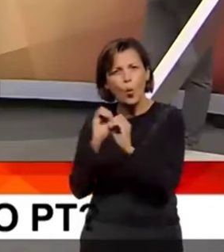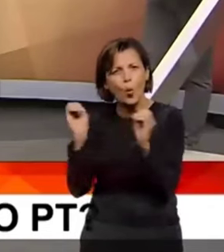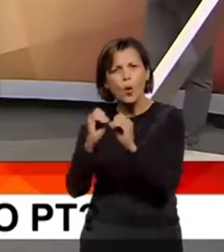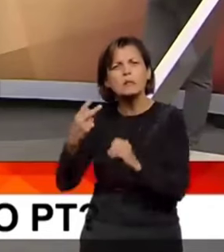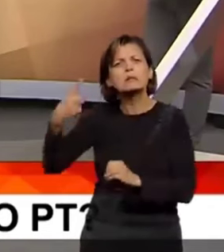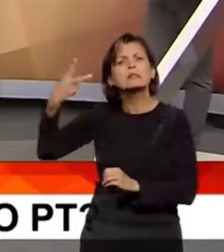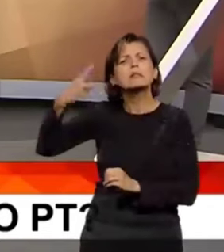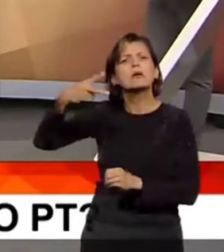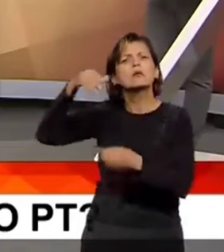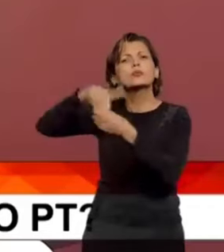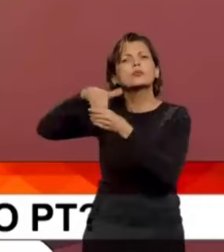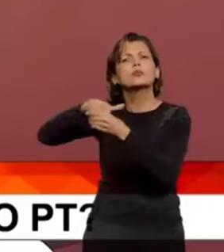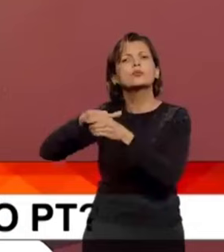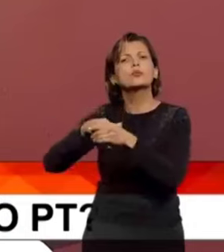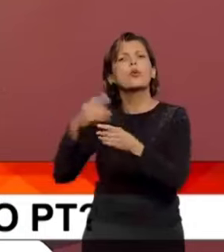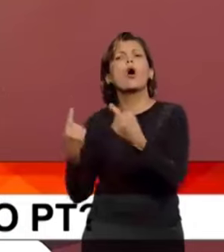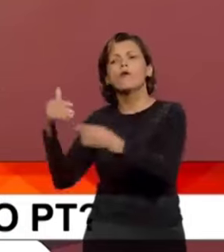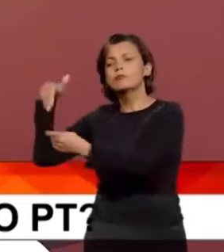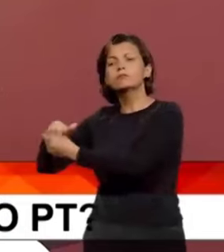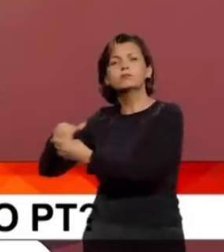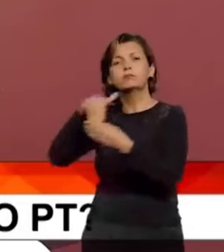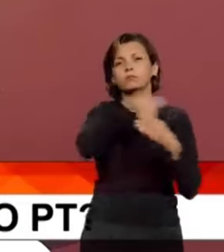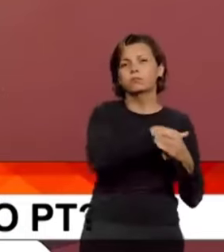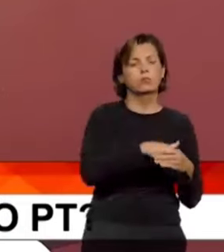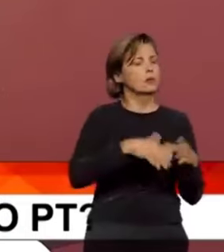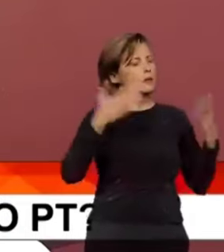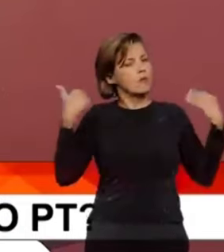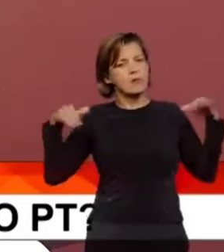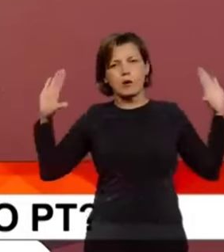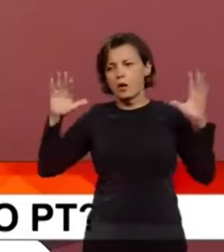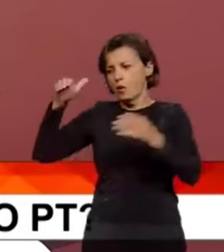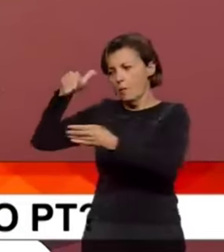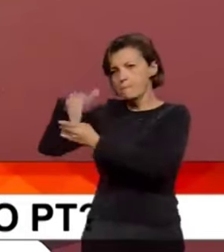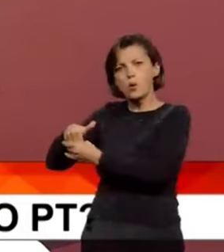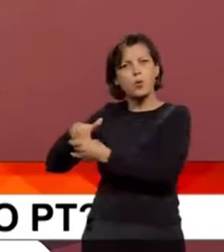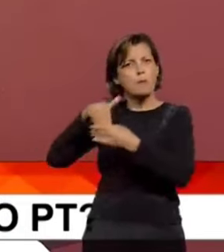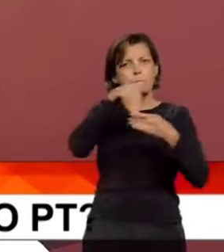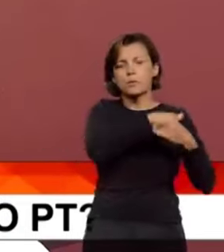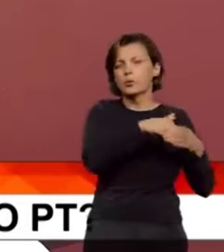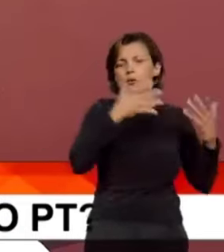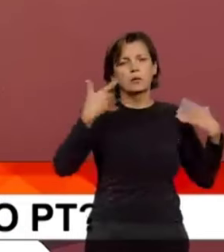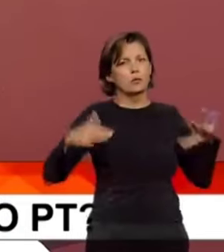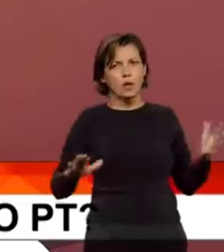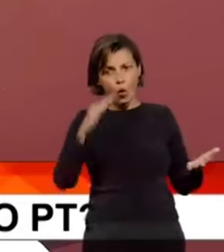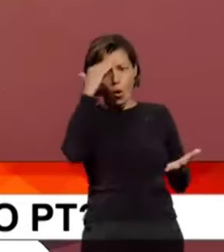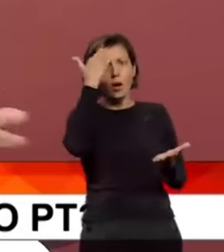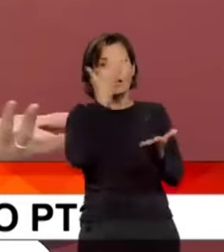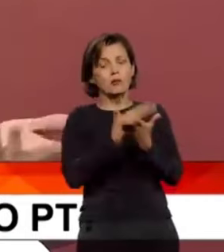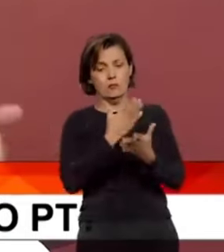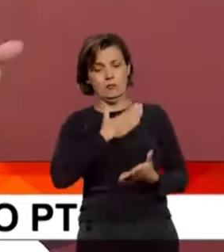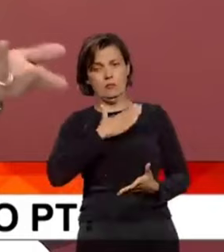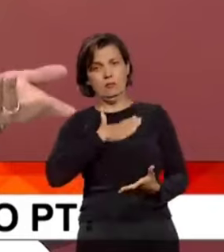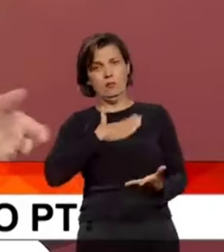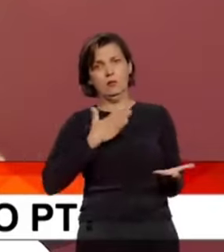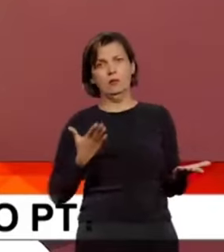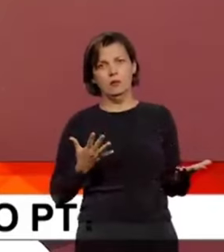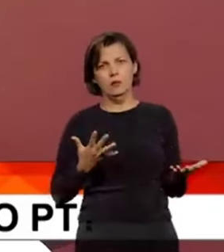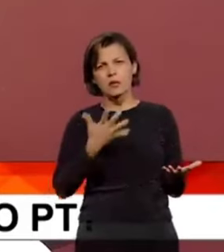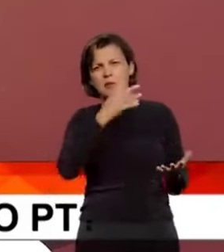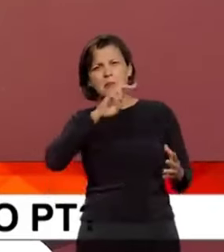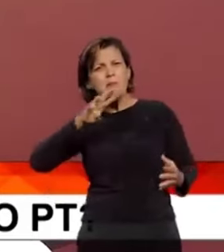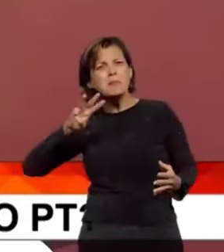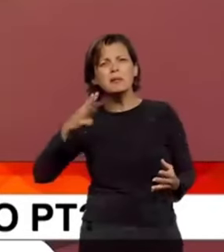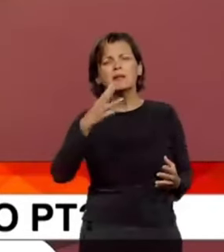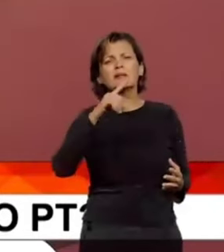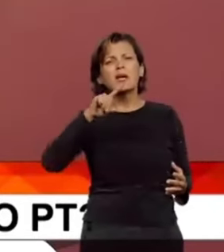ou bolsonaro e os dois eu vou estar lá e só um derrotado assumir a posição de não estar lá eu se eu não acreditar em mim que eu vou fazer com os